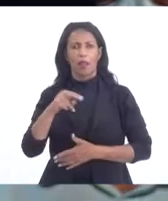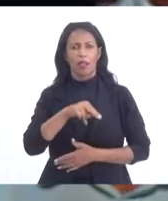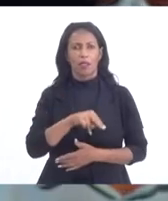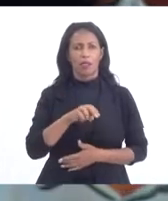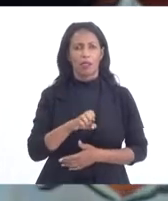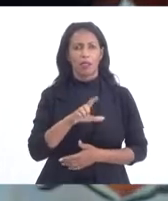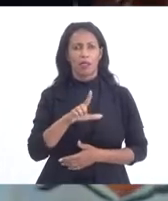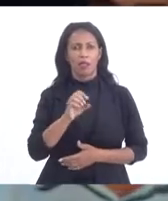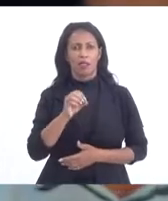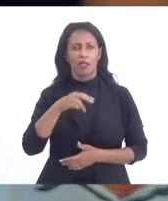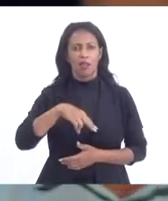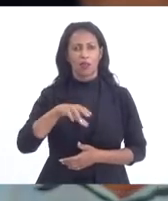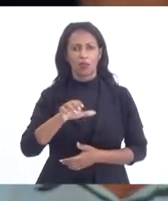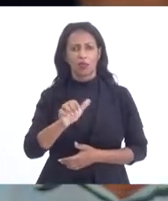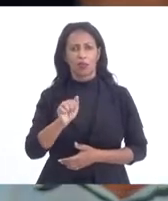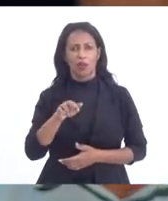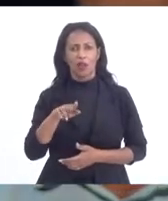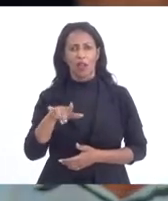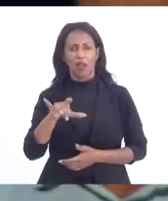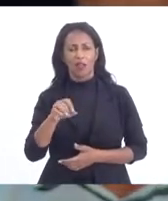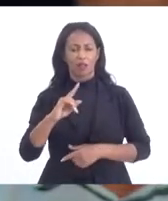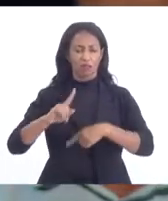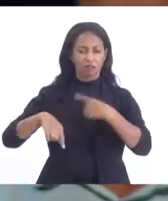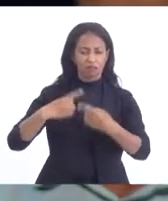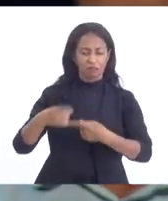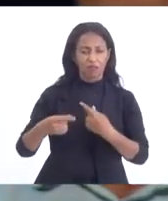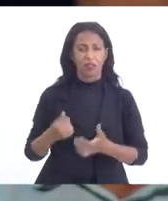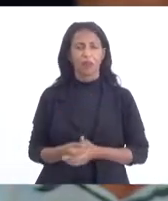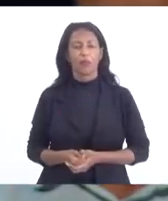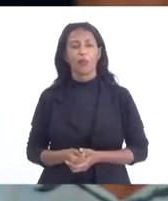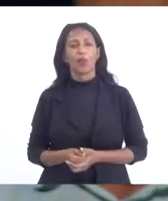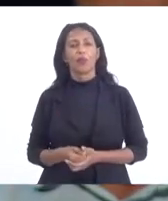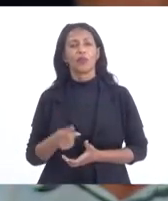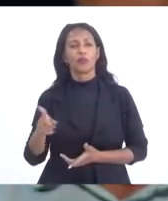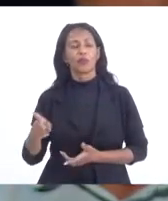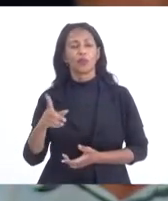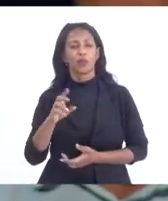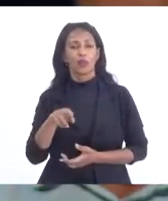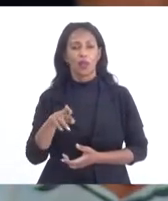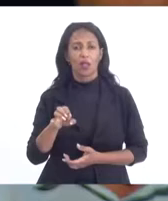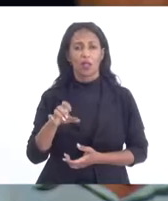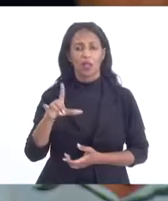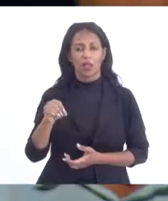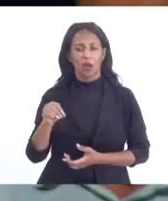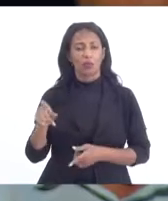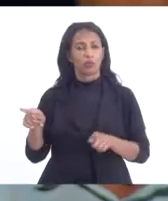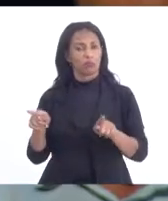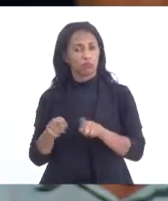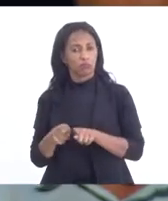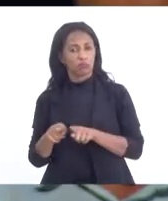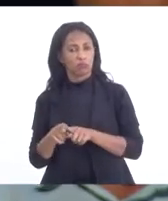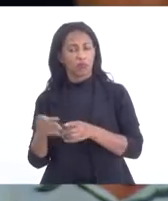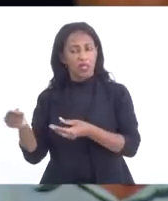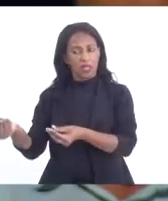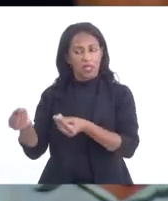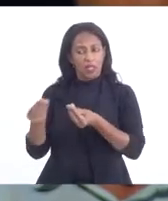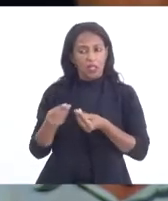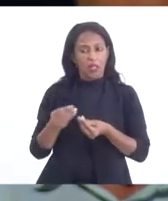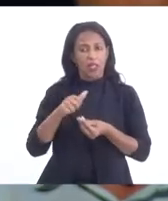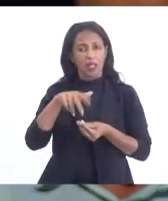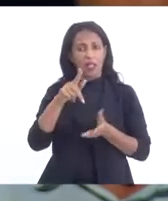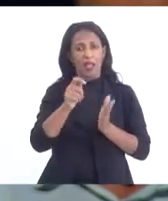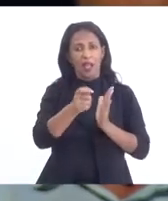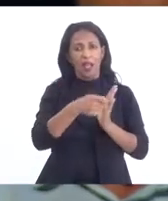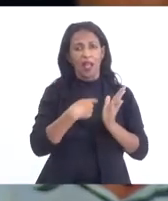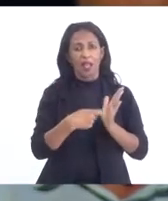Carneiro. Mais tarde eu corri atrás, o Nelson Carneiro também, e ele trouxe quem assinou isso